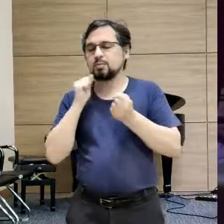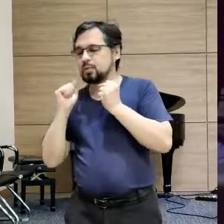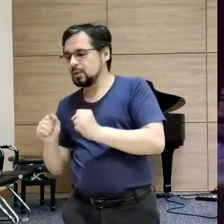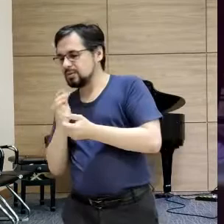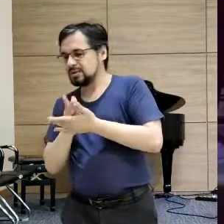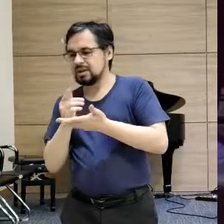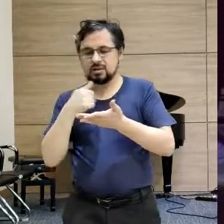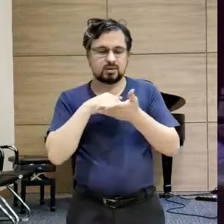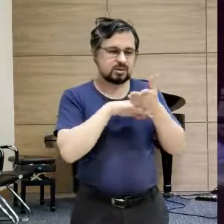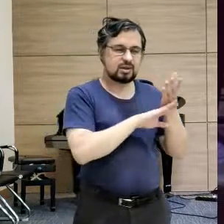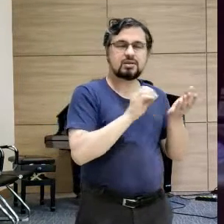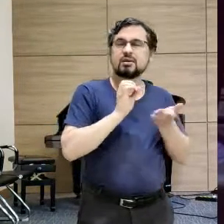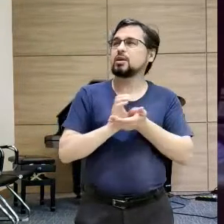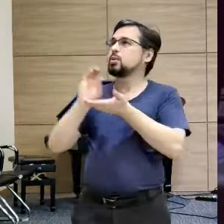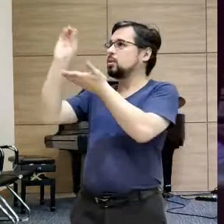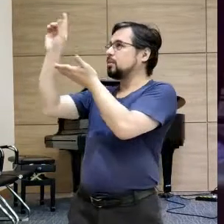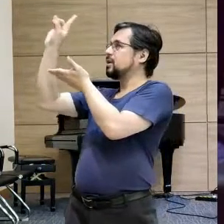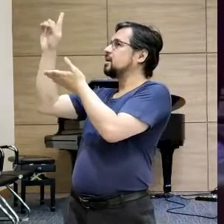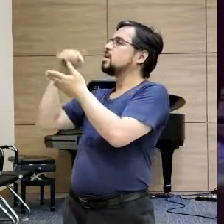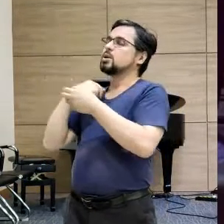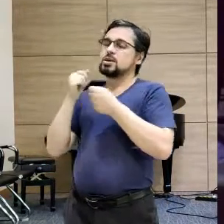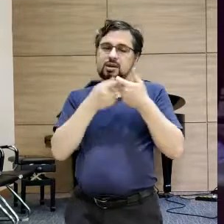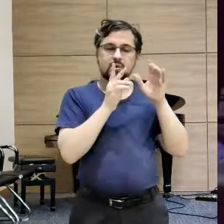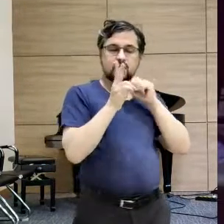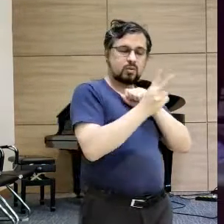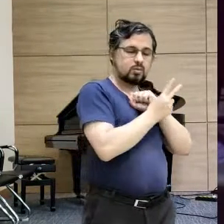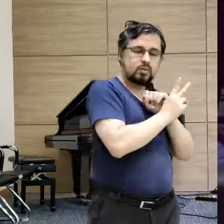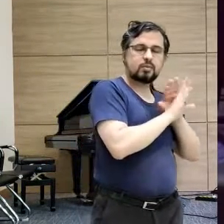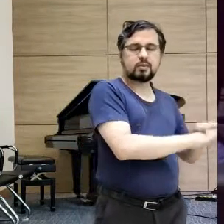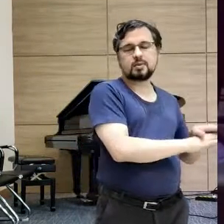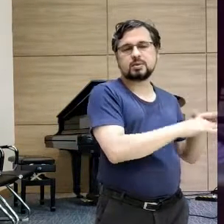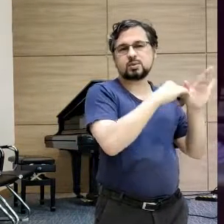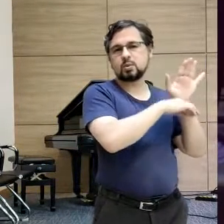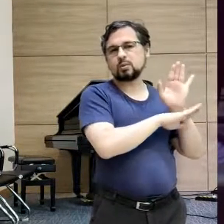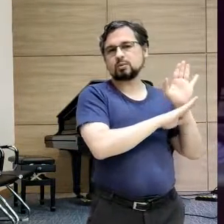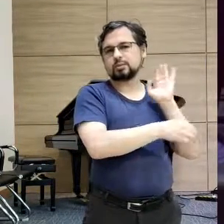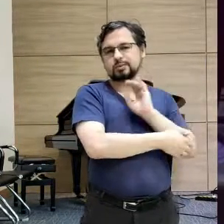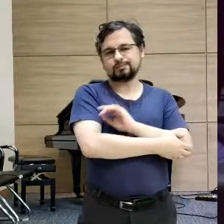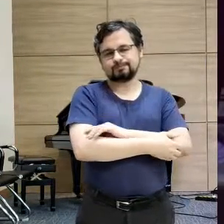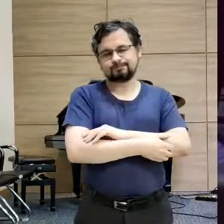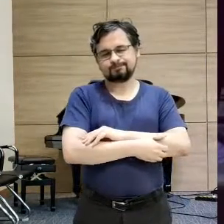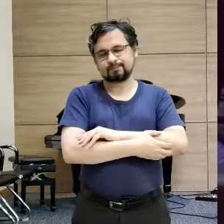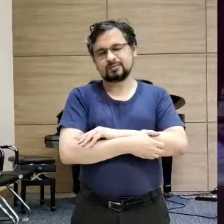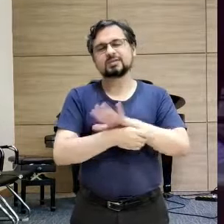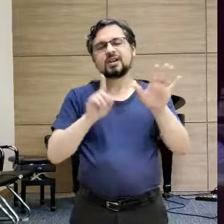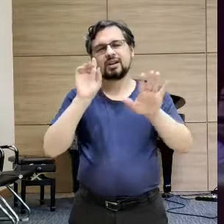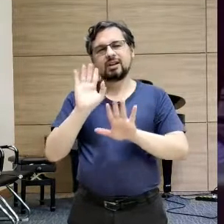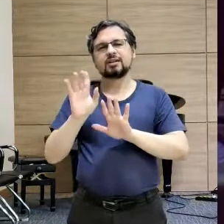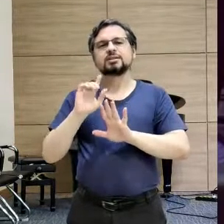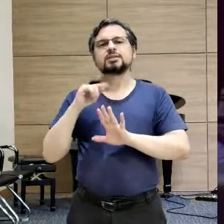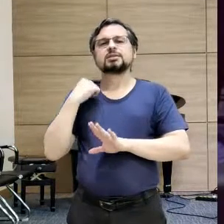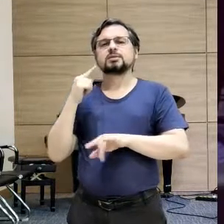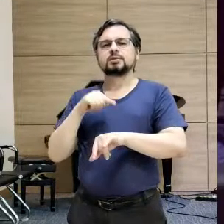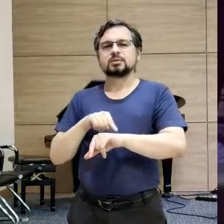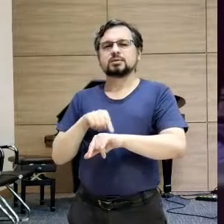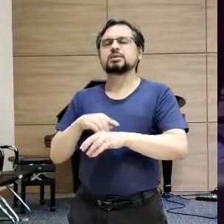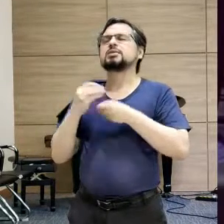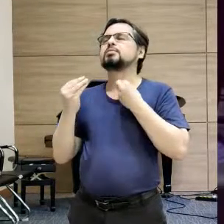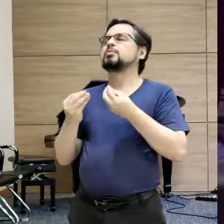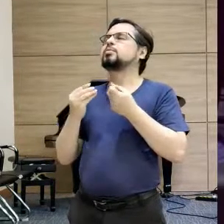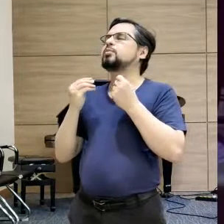não, então isso aqui eu dou para Deus, aquilo lá eu deixo aqui comigo mesmo, na minha administração. Será que não seria a hora da gente fazer essa avaliação? Em que ponto